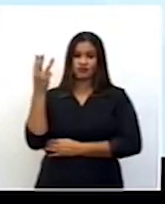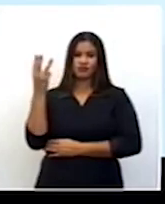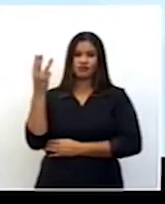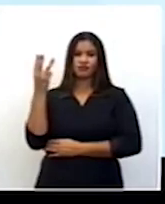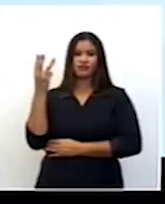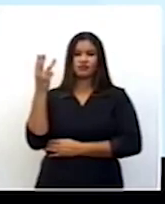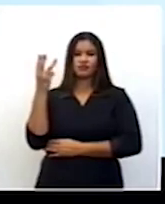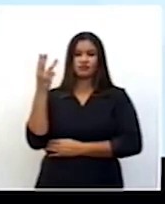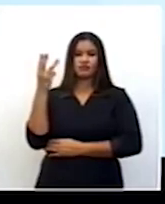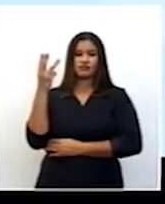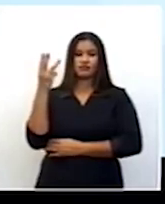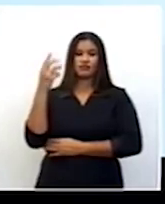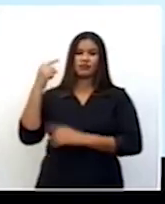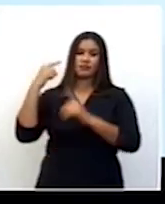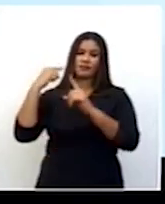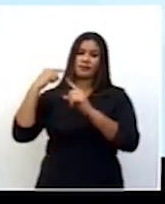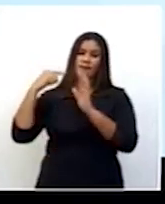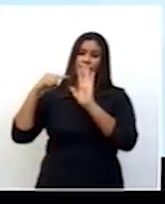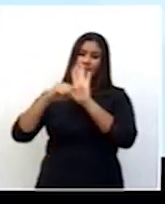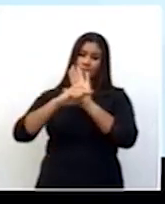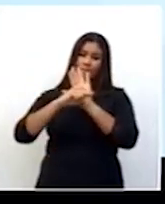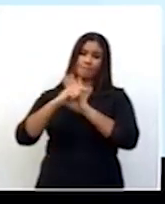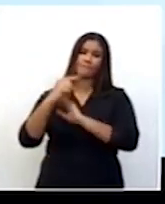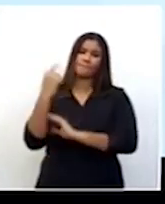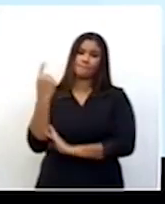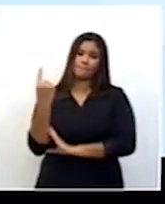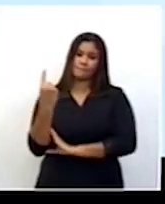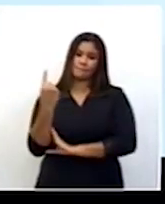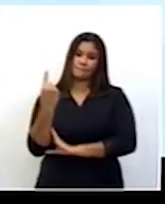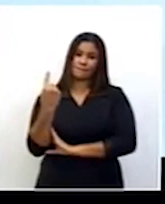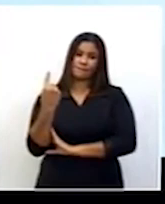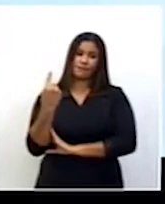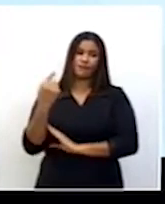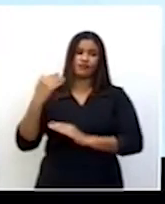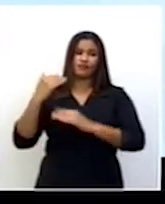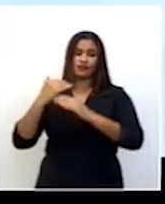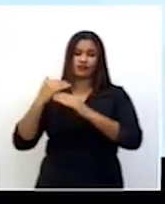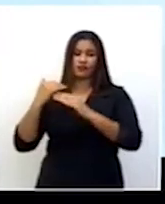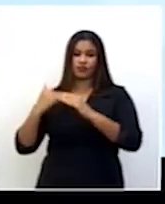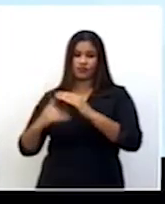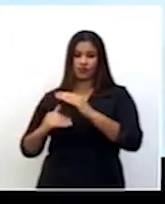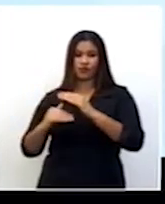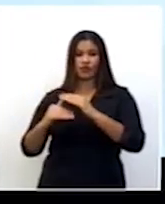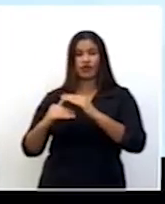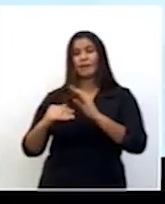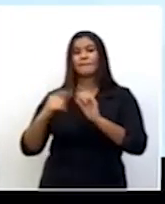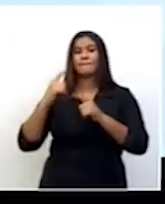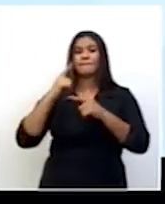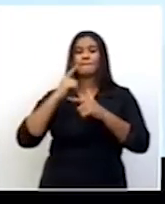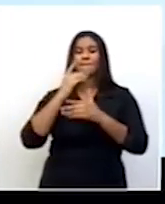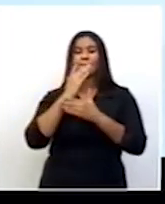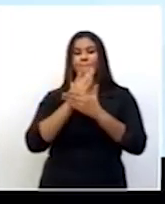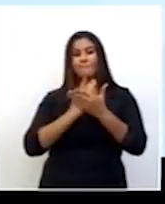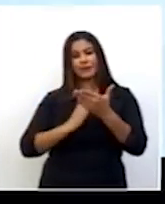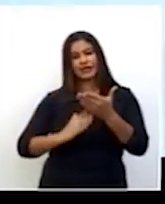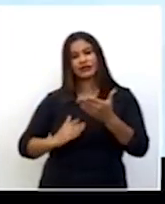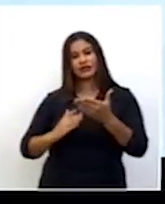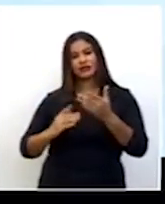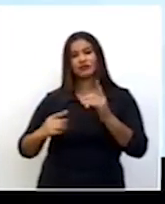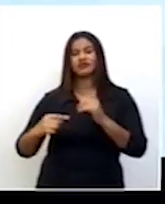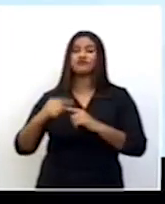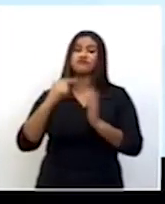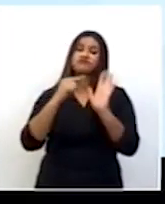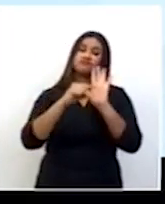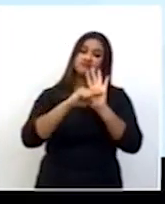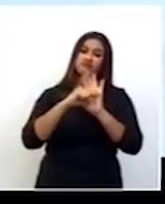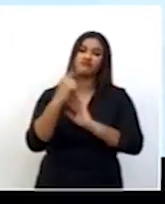0,00003, subtrair 1. E embaixo eu tenho metade. Menos 1, eu vou ficar devendo metade, né? Uhum.